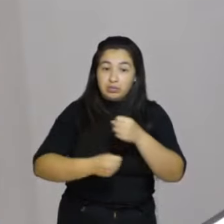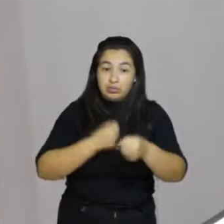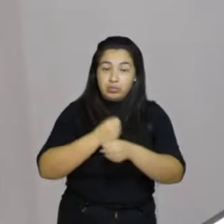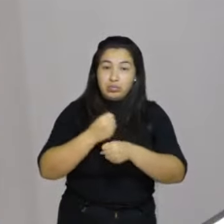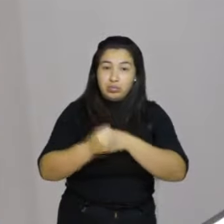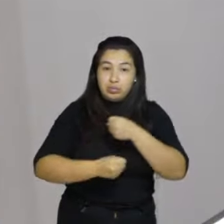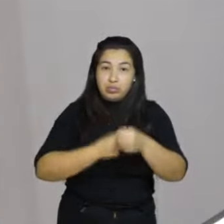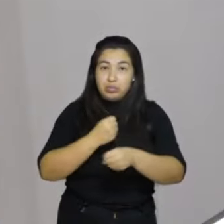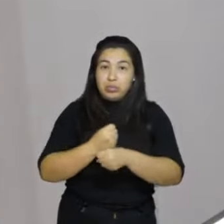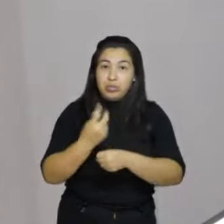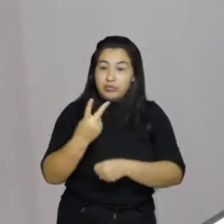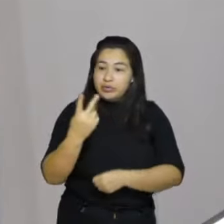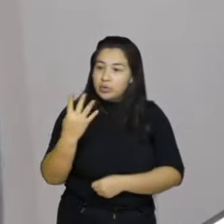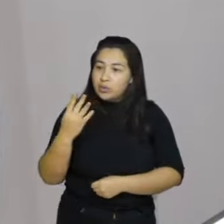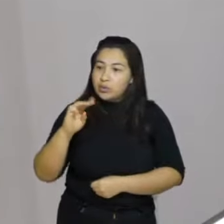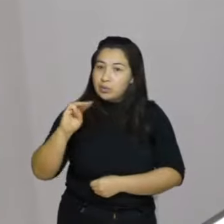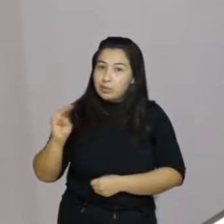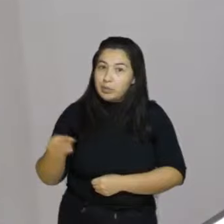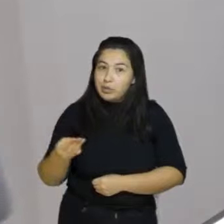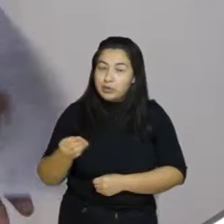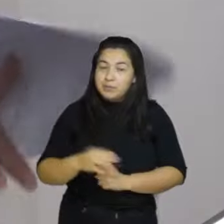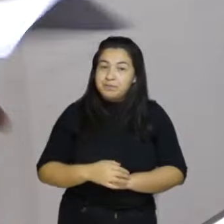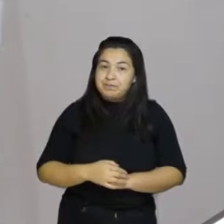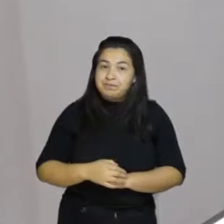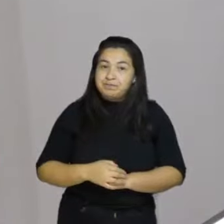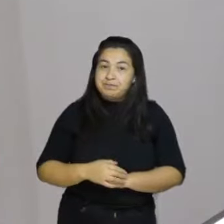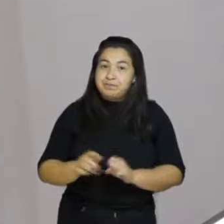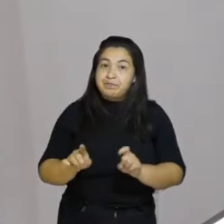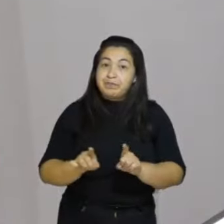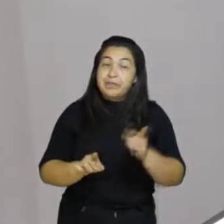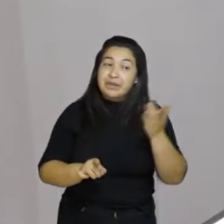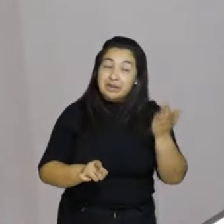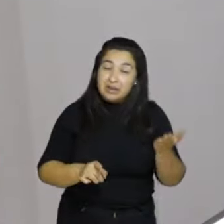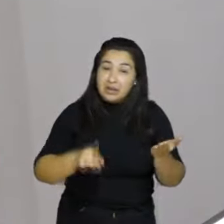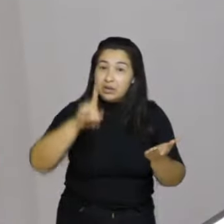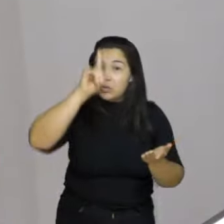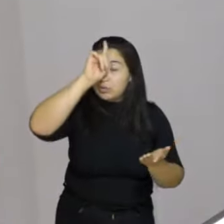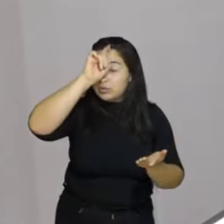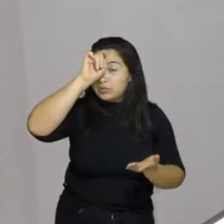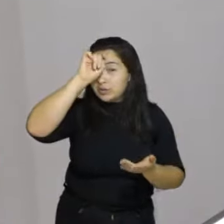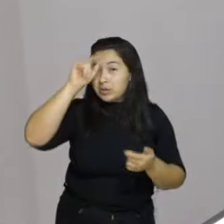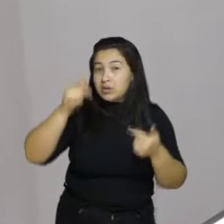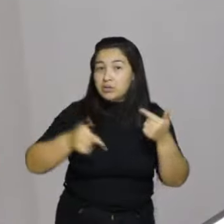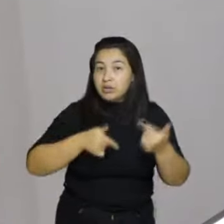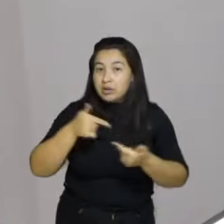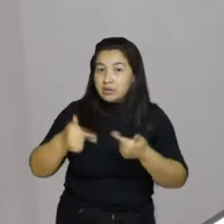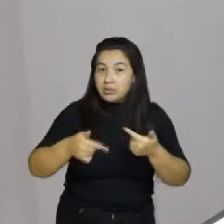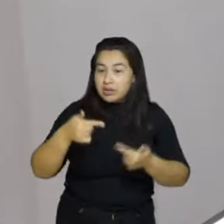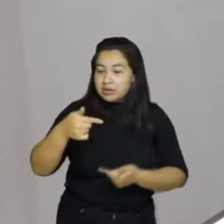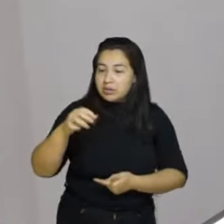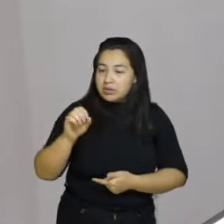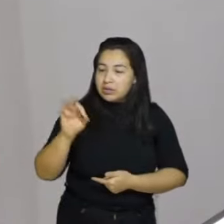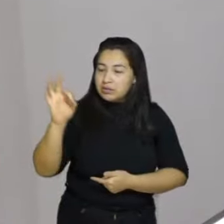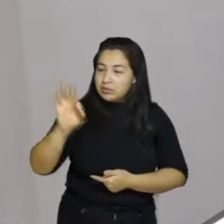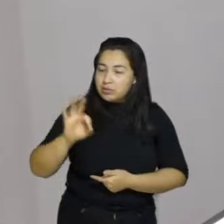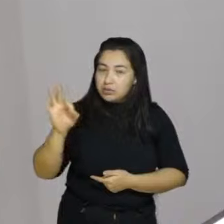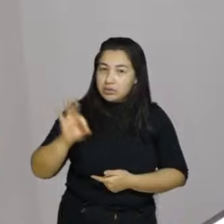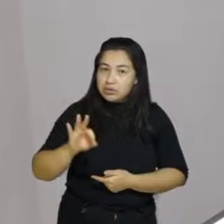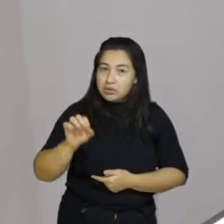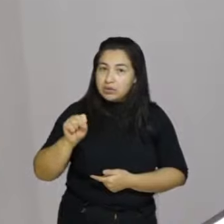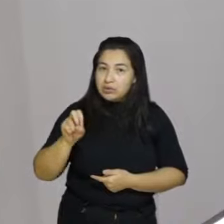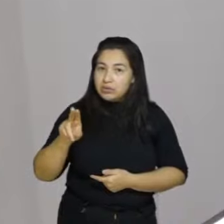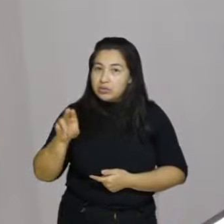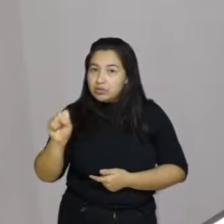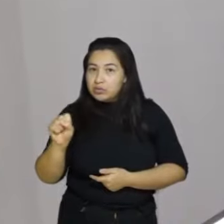inclusive Isso foi em 2023 e o hospital que faz o serviço de 70% SUS e 30%